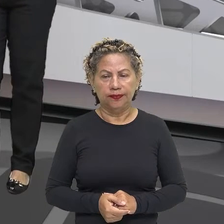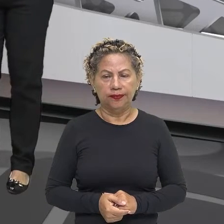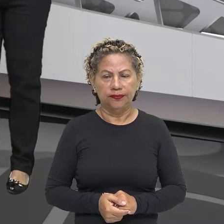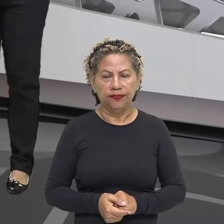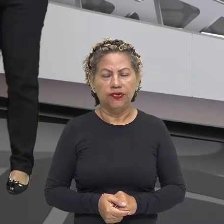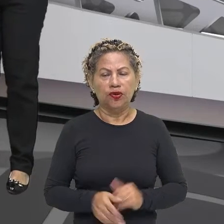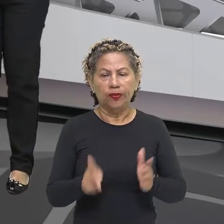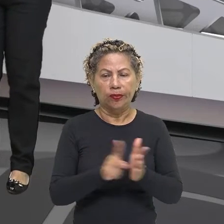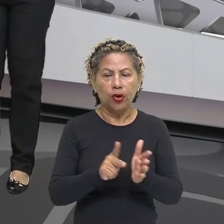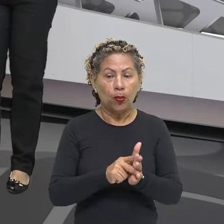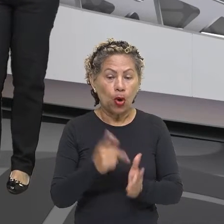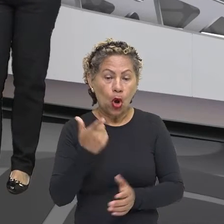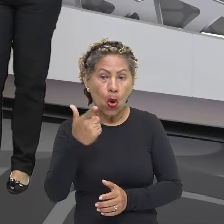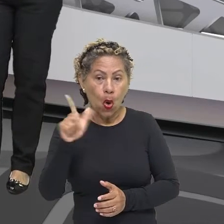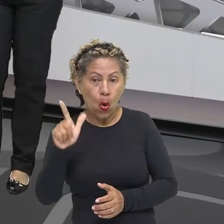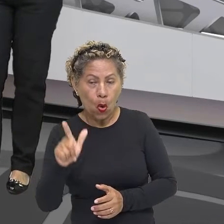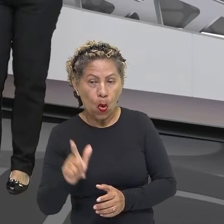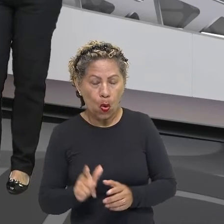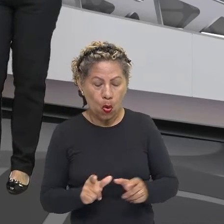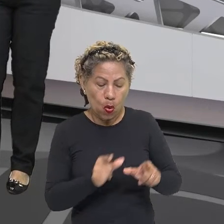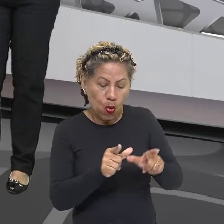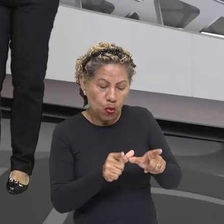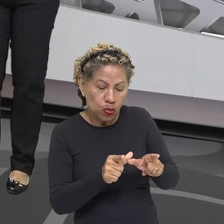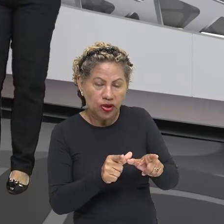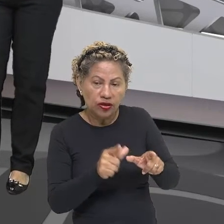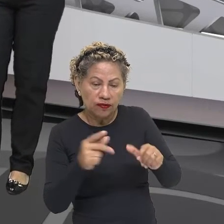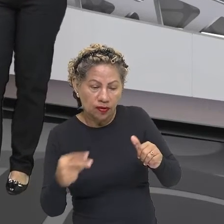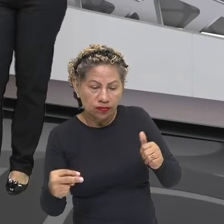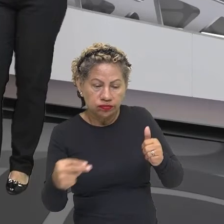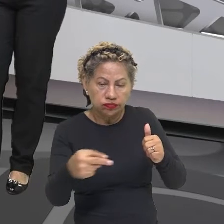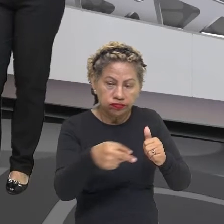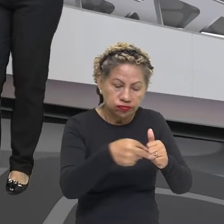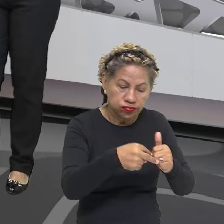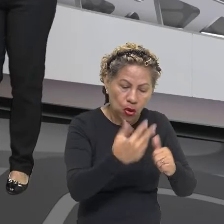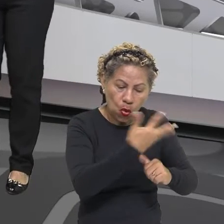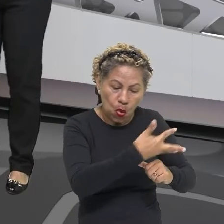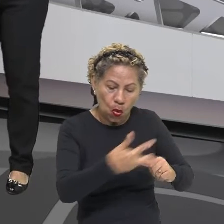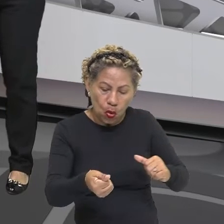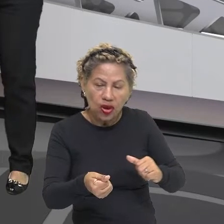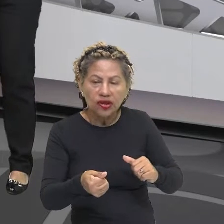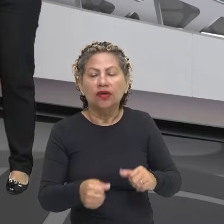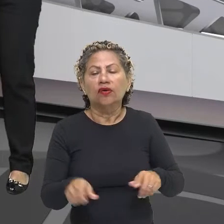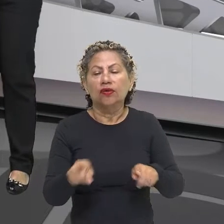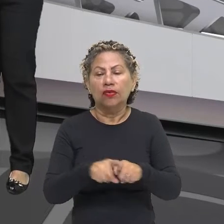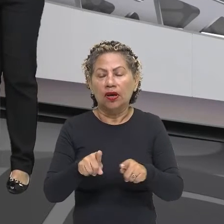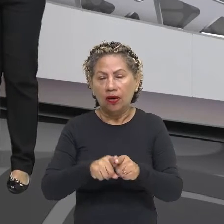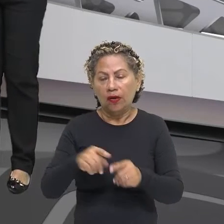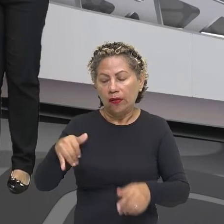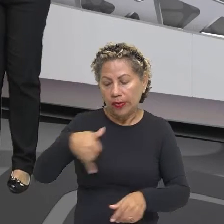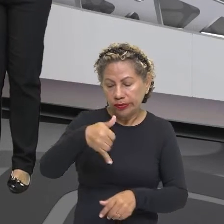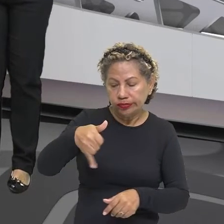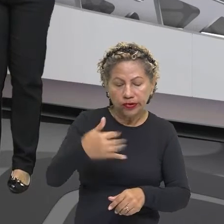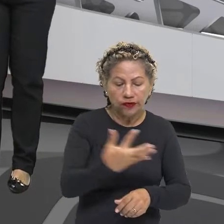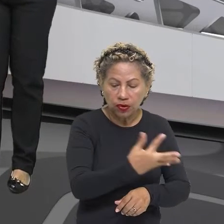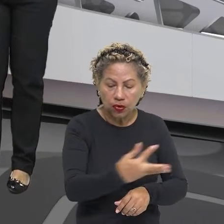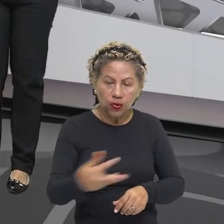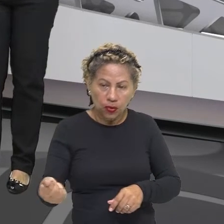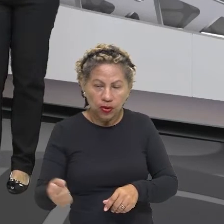Esse tipo de backup, eu posso dizer que ele é muito seguro, ok? A gente pode